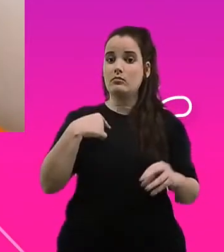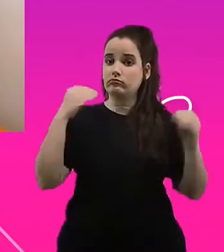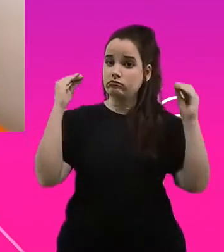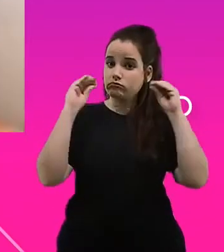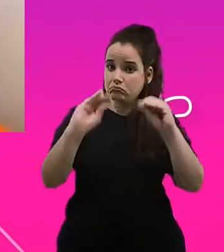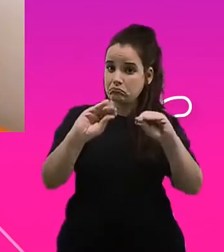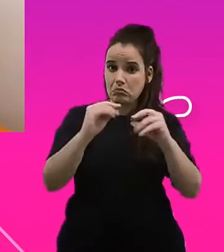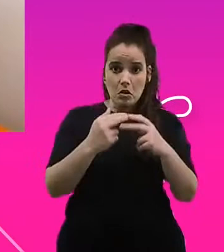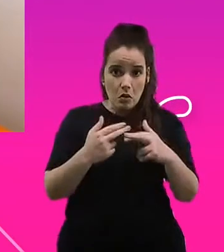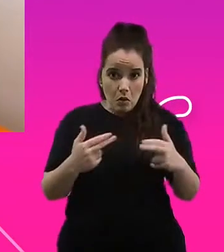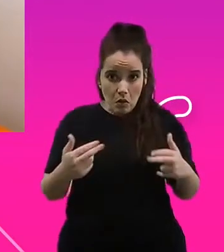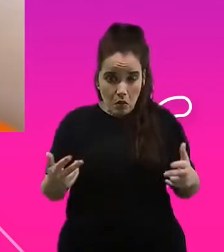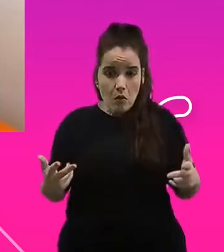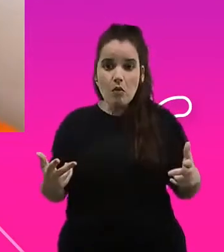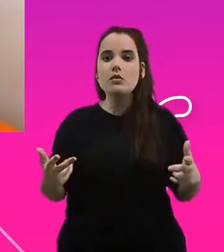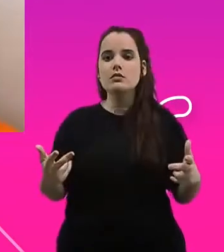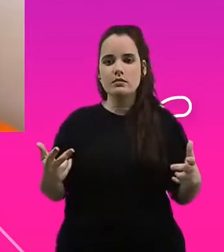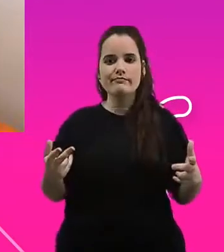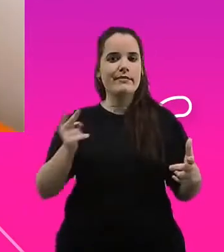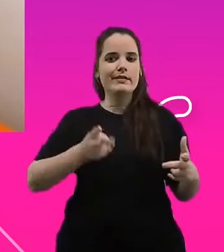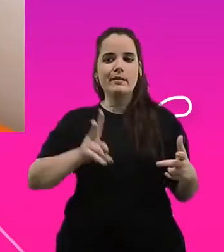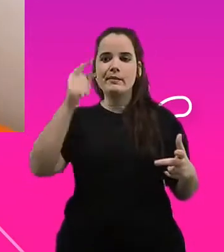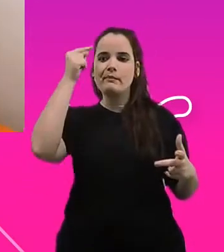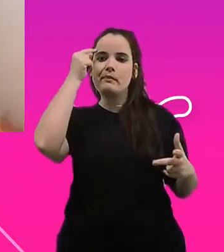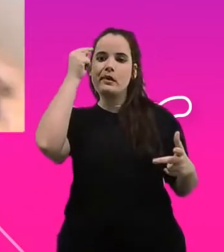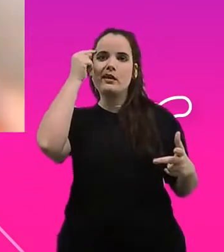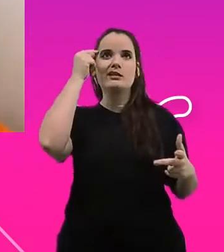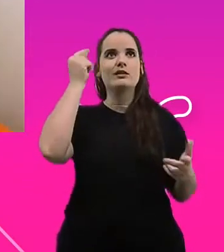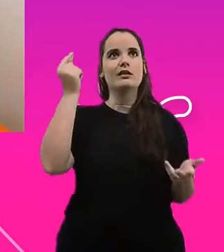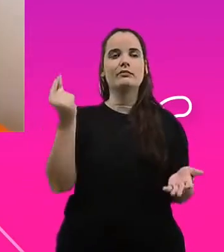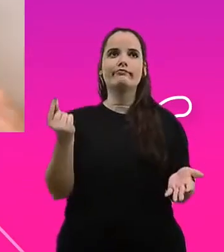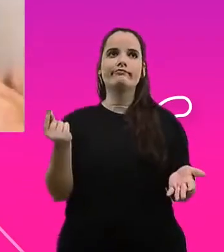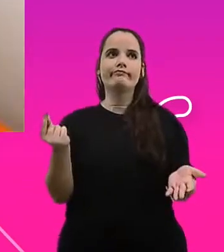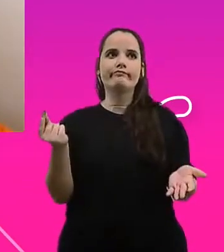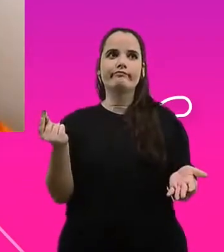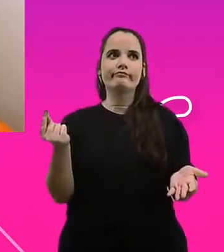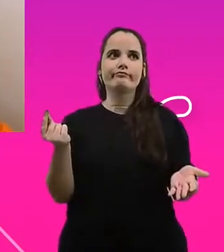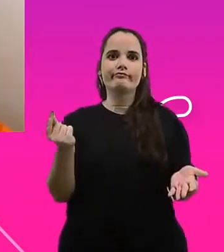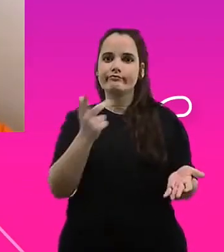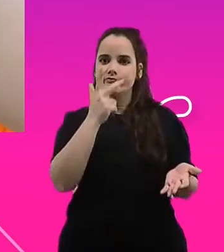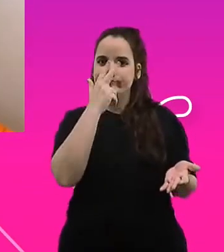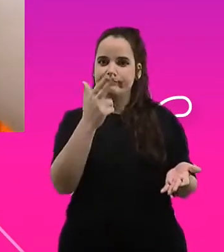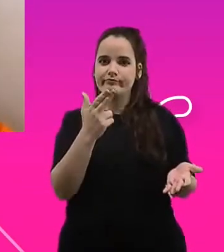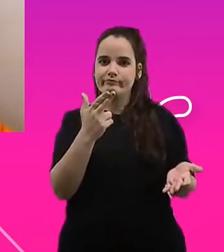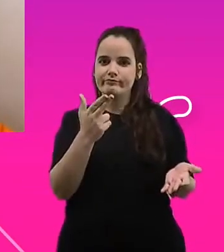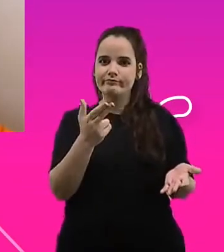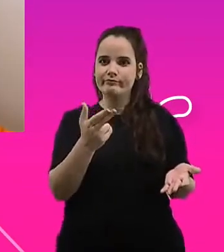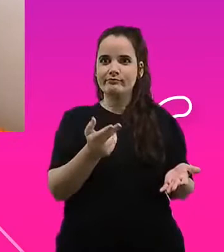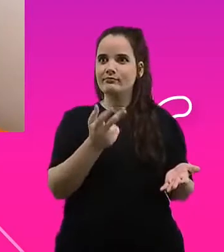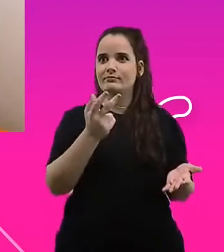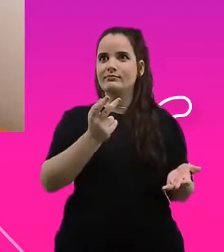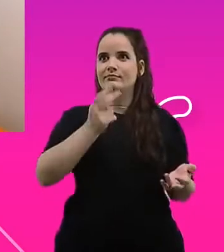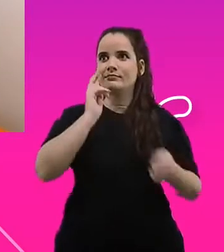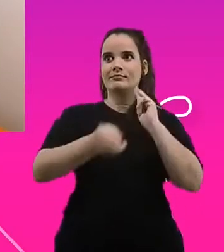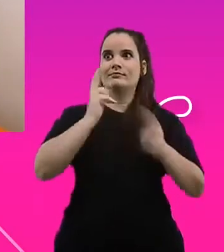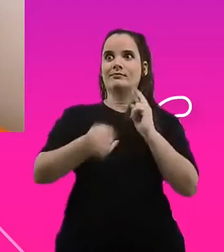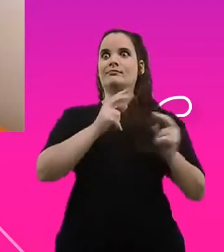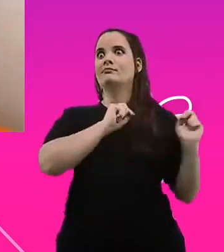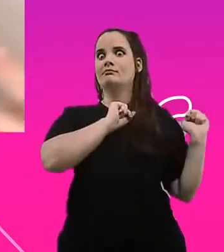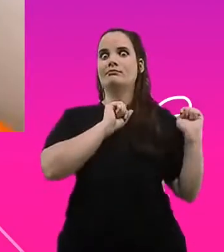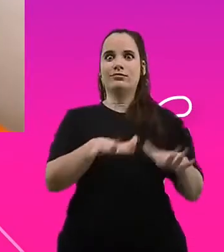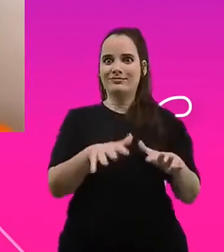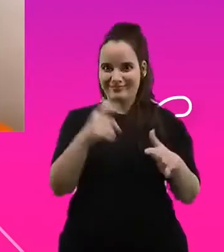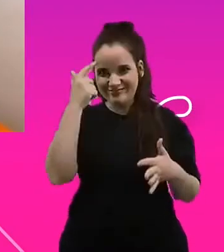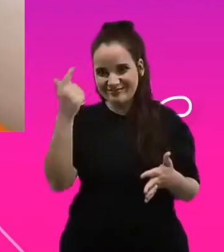eu também penso muito, se eu não estou entrando nesse efeito manada, também como eles trouxeram,